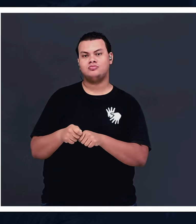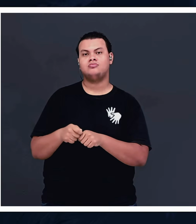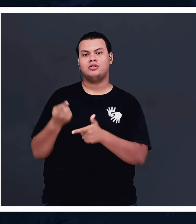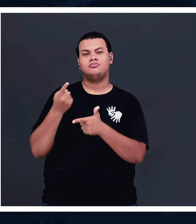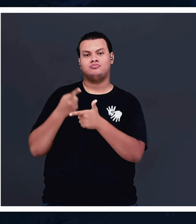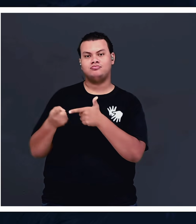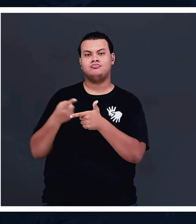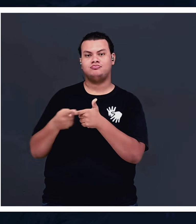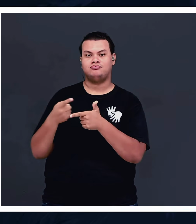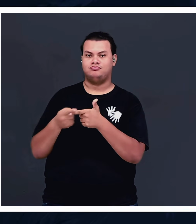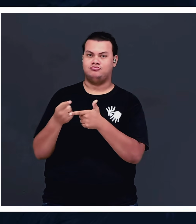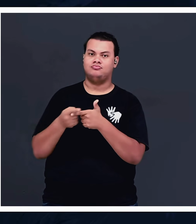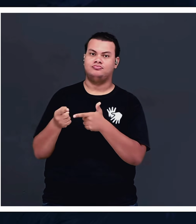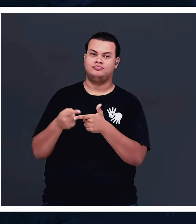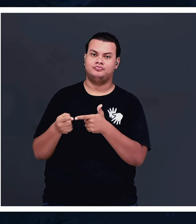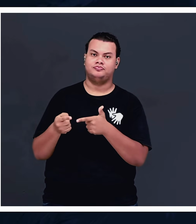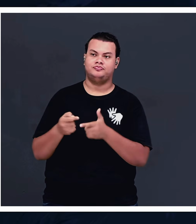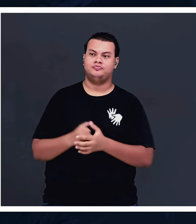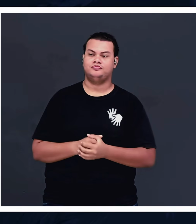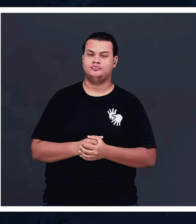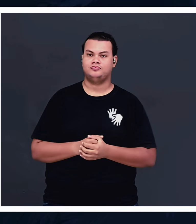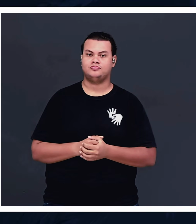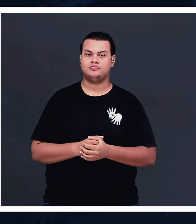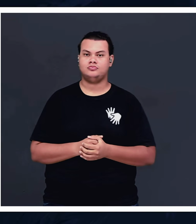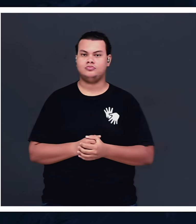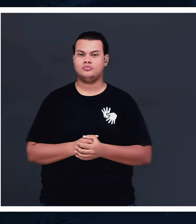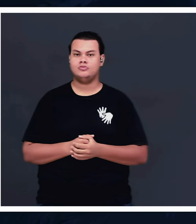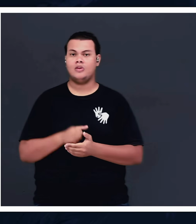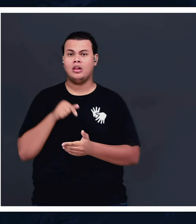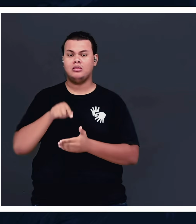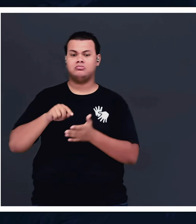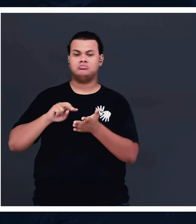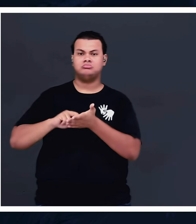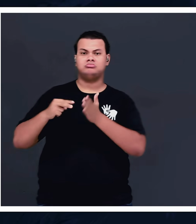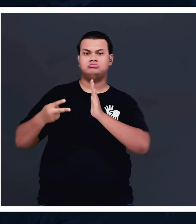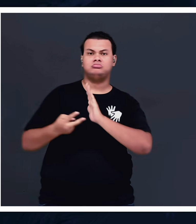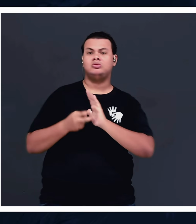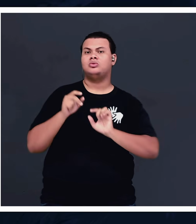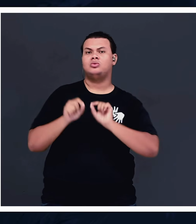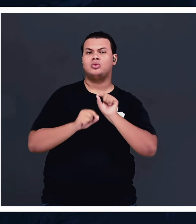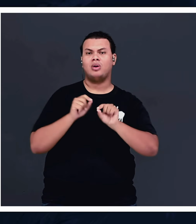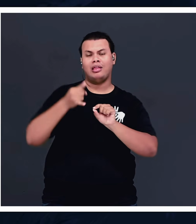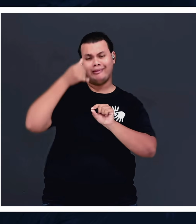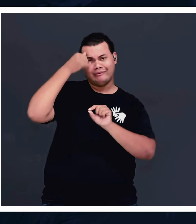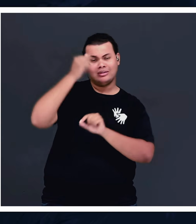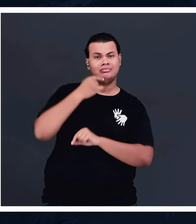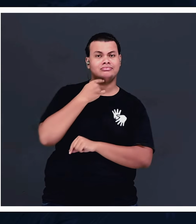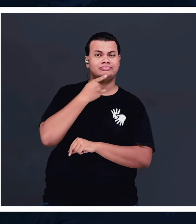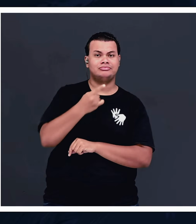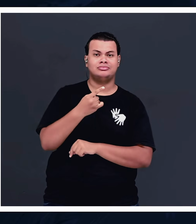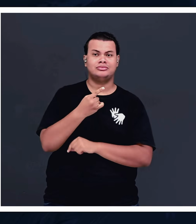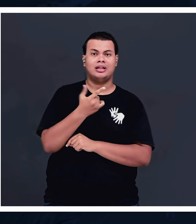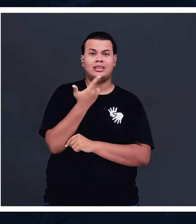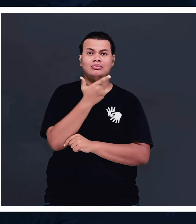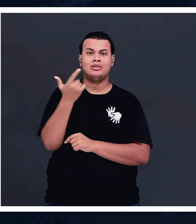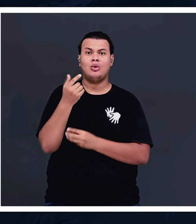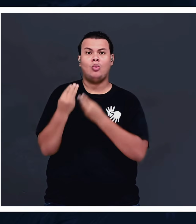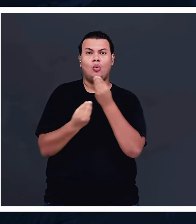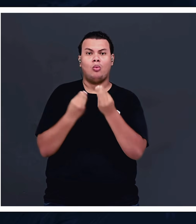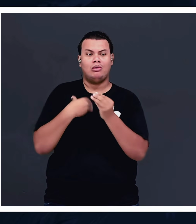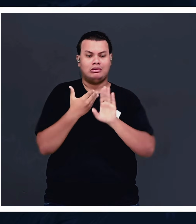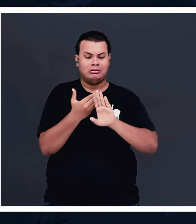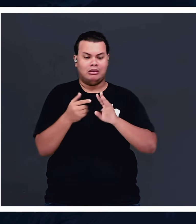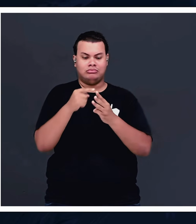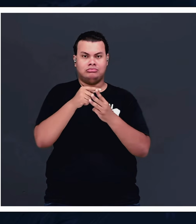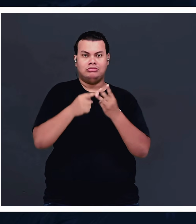uma forma ou de outra. Isso é algo inevitável e não há como separar